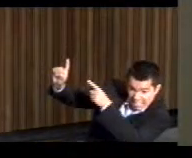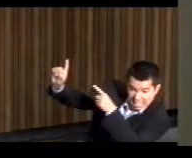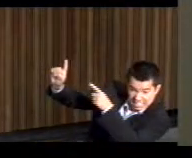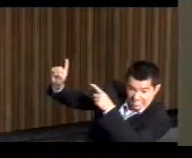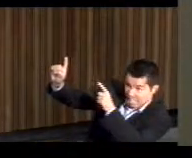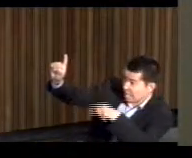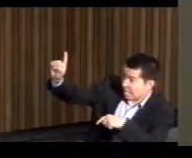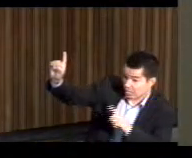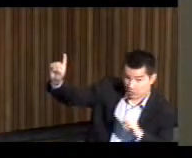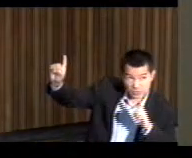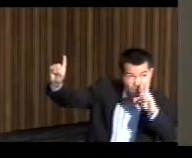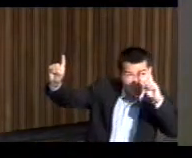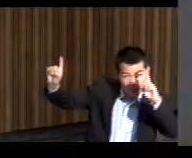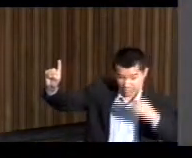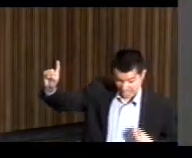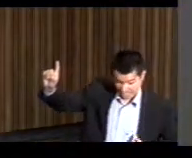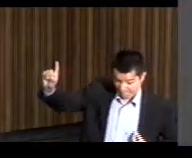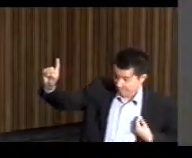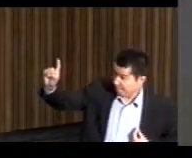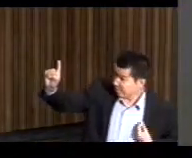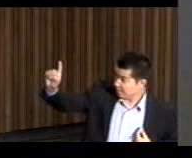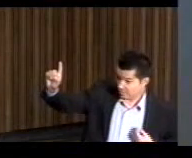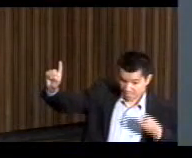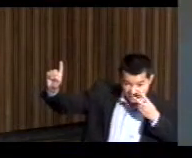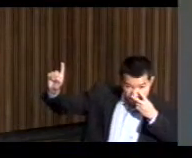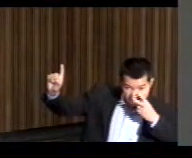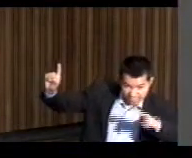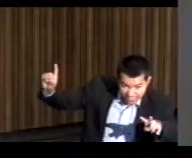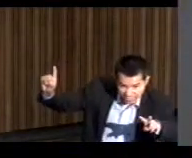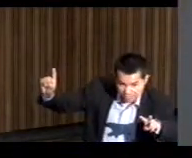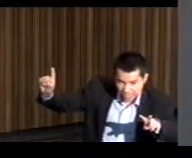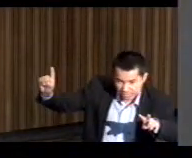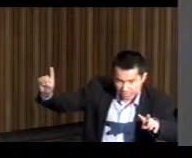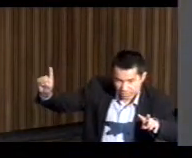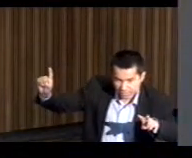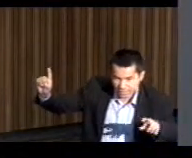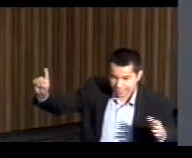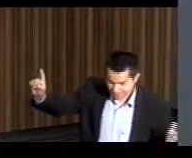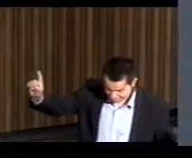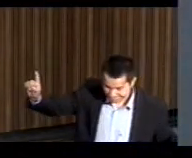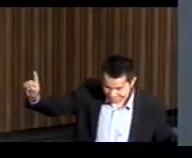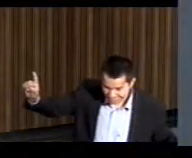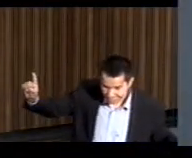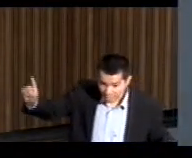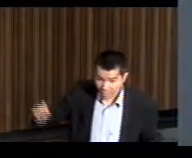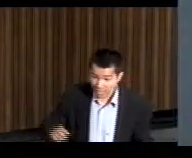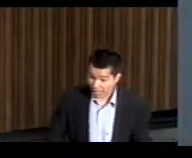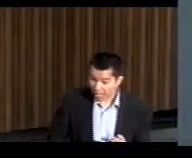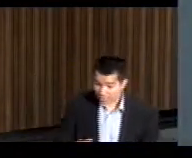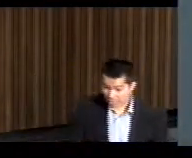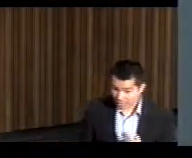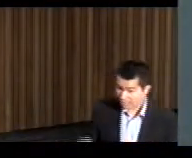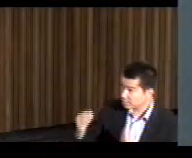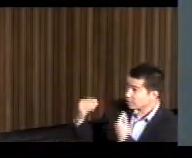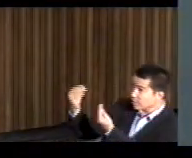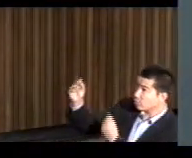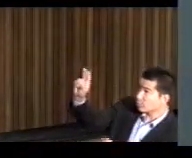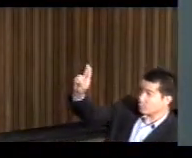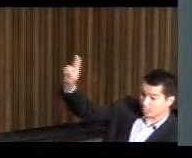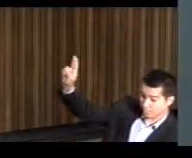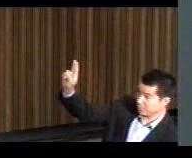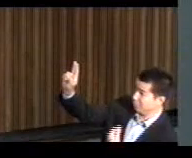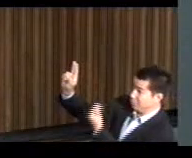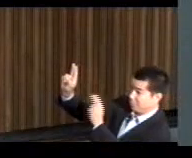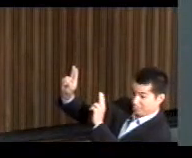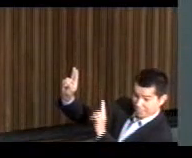aí é o Deus que vive e vê e que me ouviu. E quando ela deu